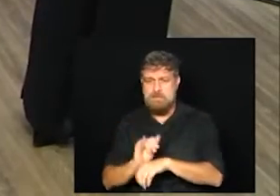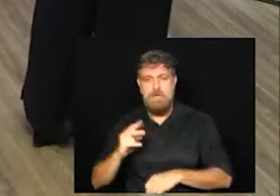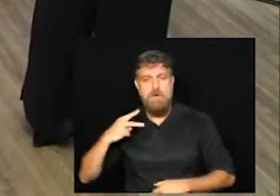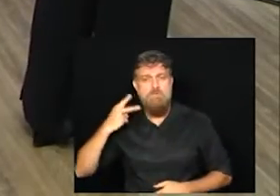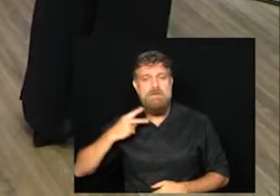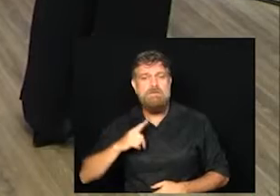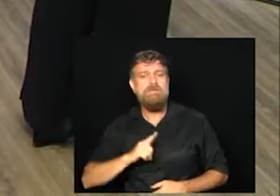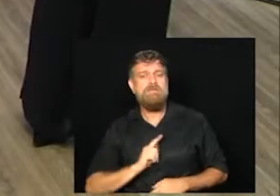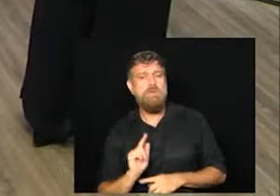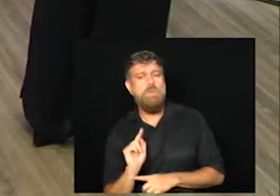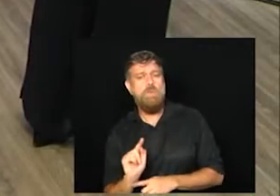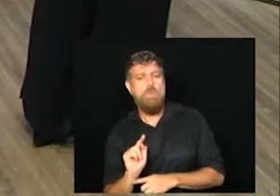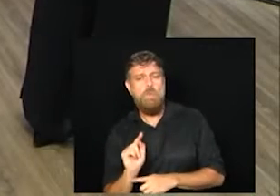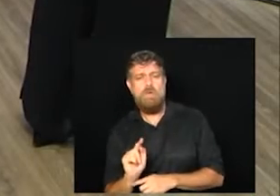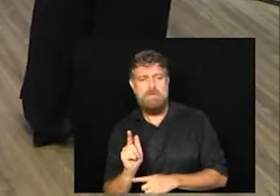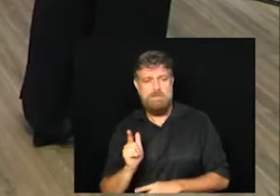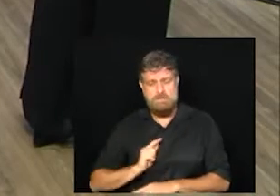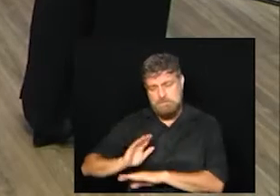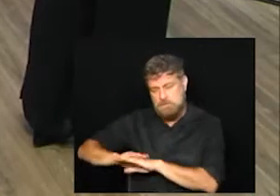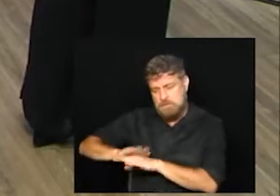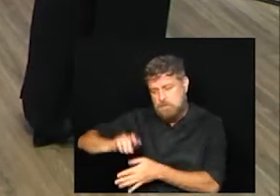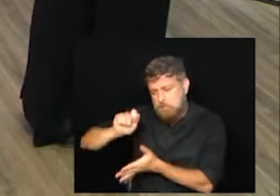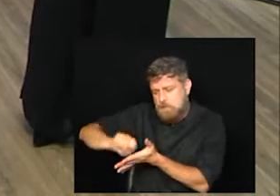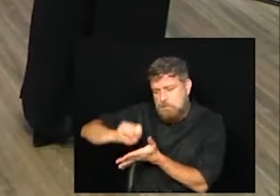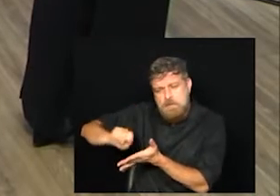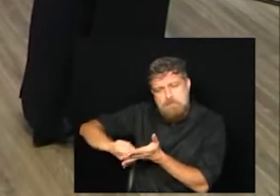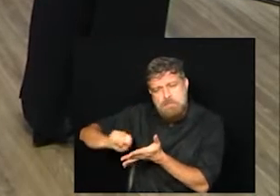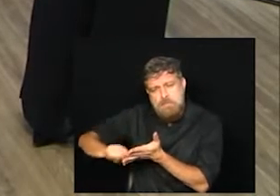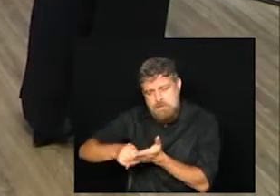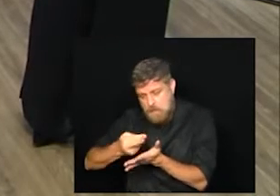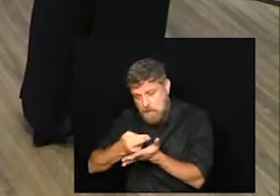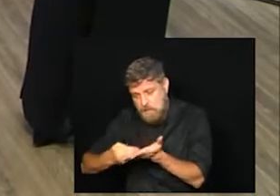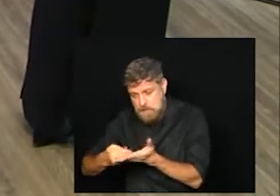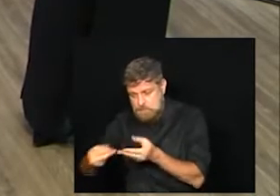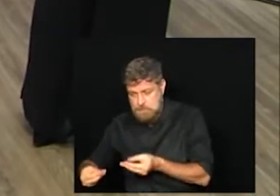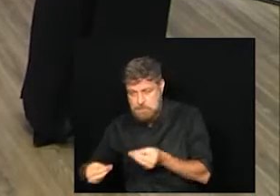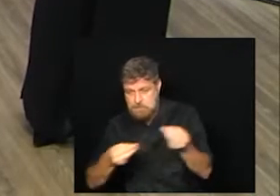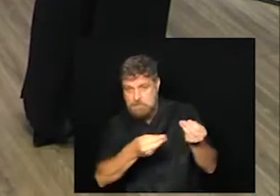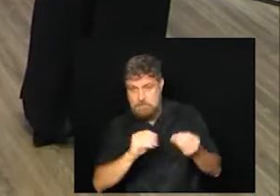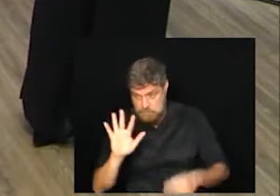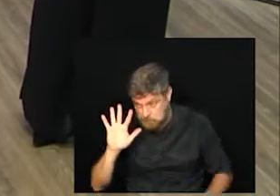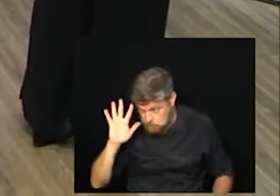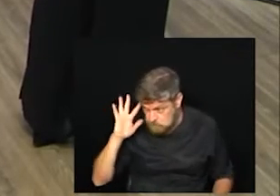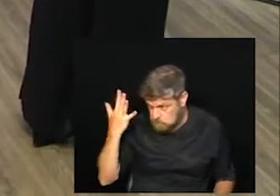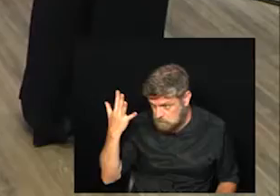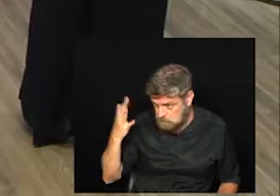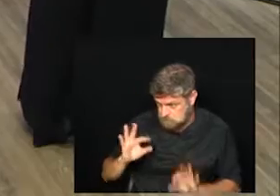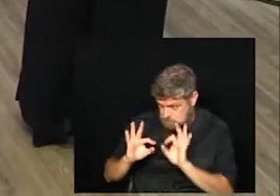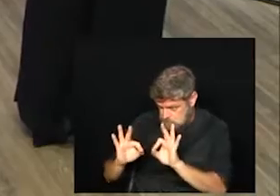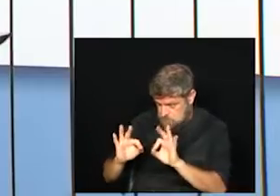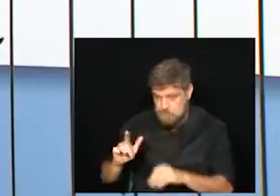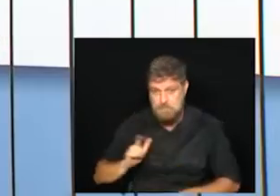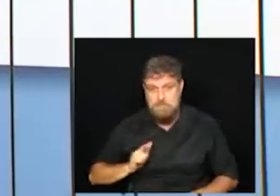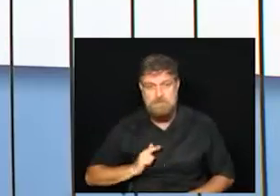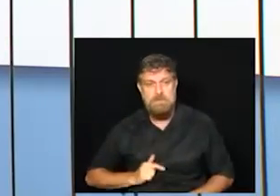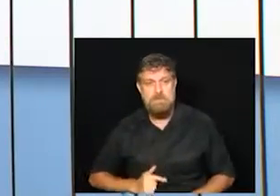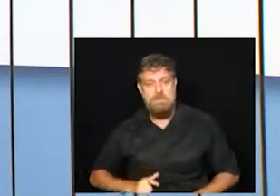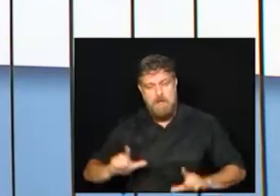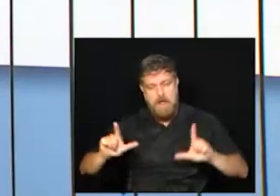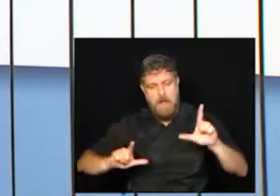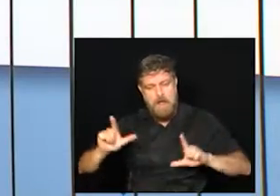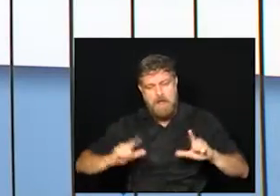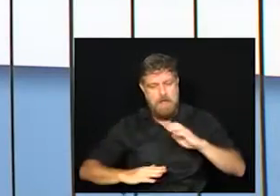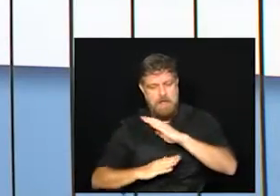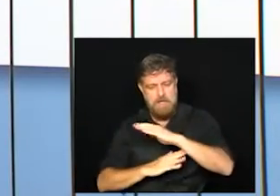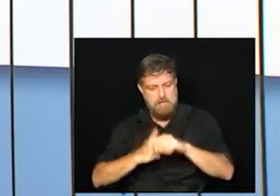parlamentares têm, que eles fazem indicações, requerimentos e deu certo, Mirna Abreu. É hora de Câmara nas ruas.